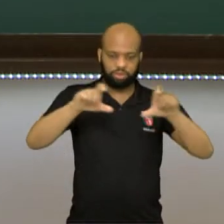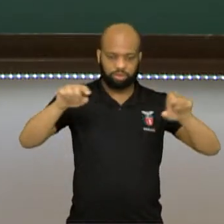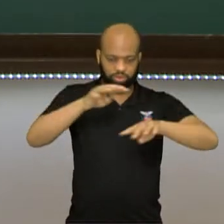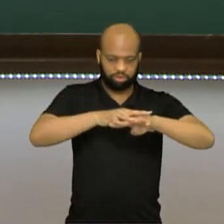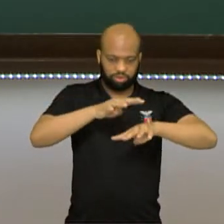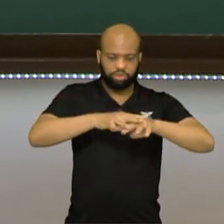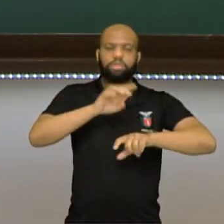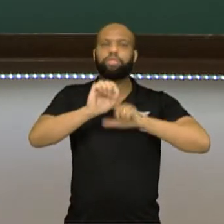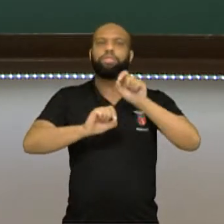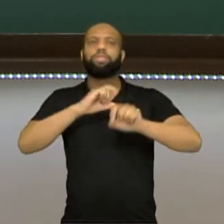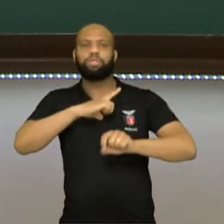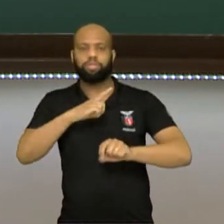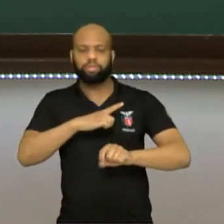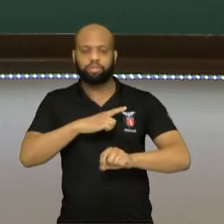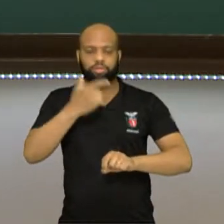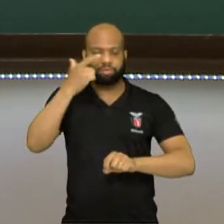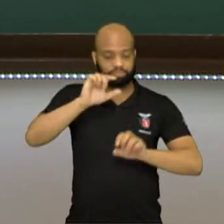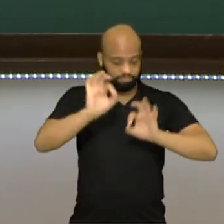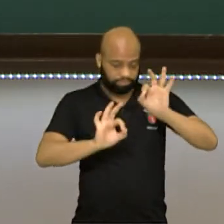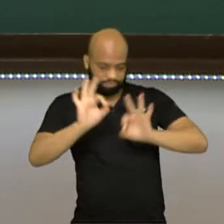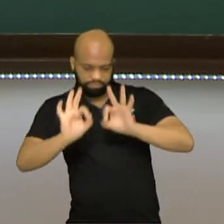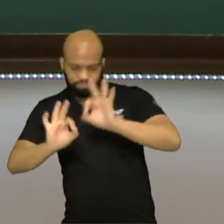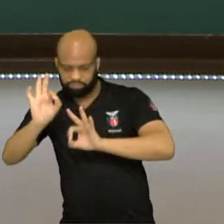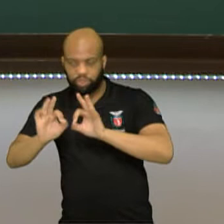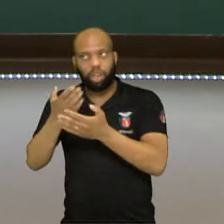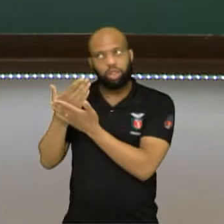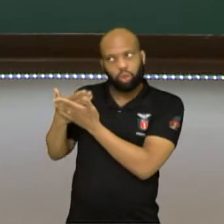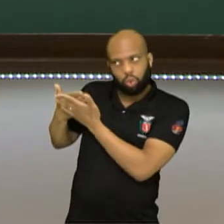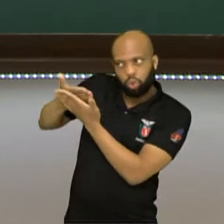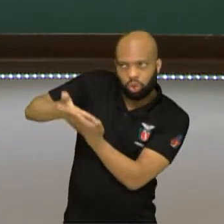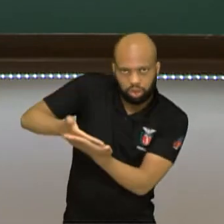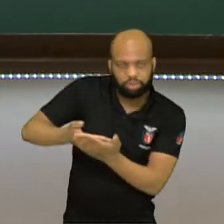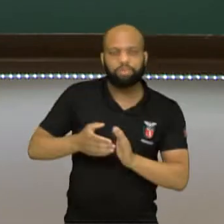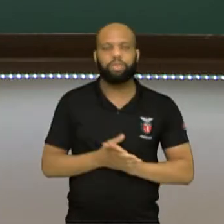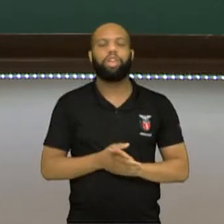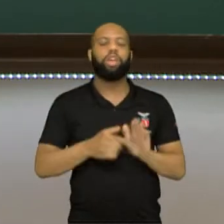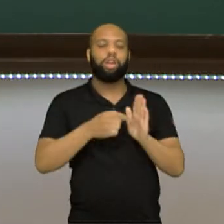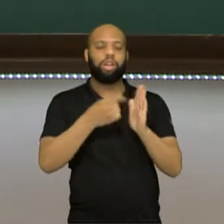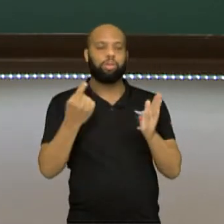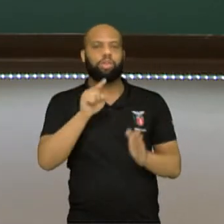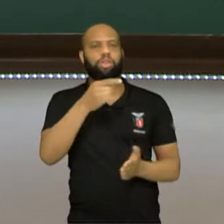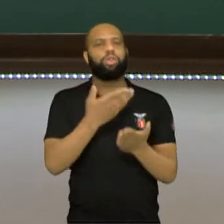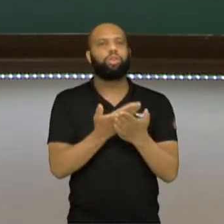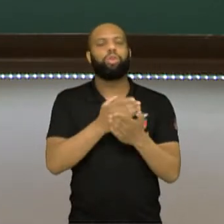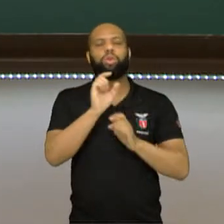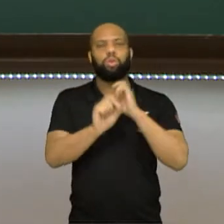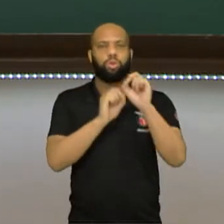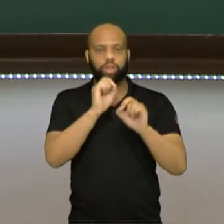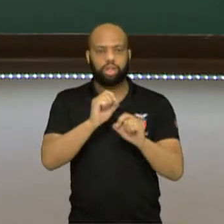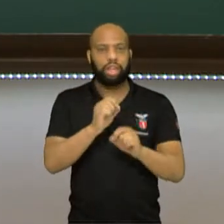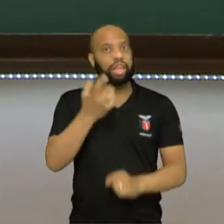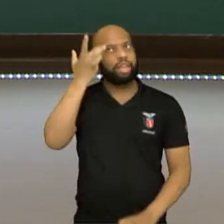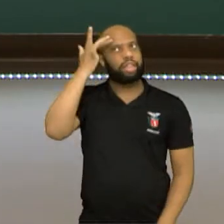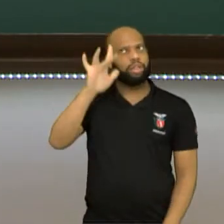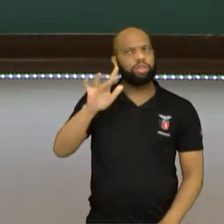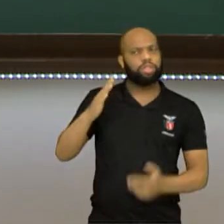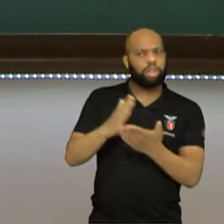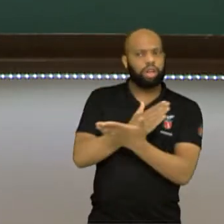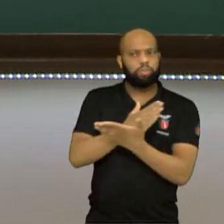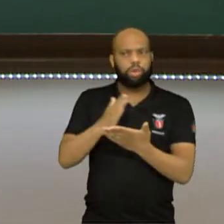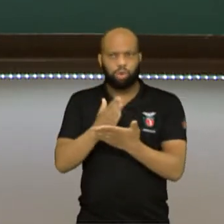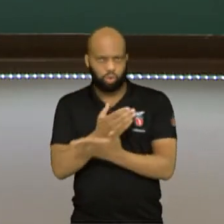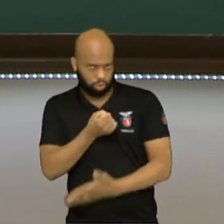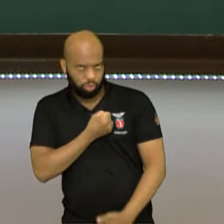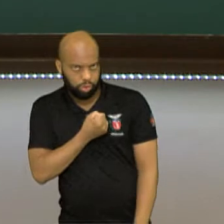equação, você vem montando esse conceito de equação. Primeiro você viu lá que o valor desconhecido